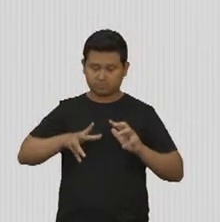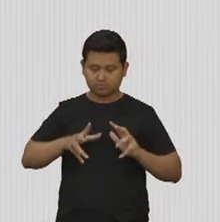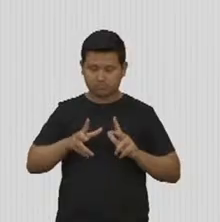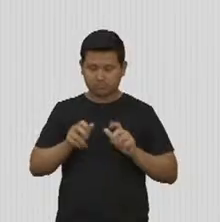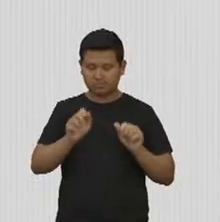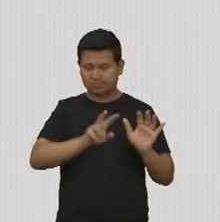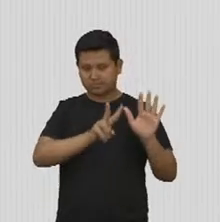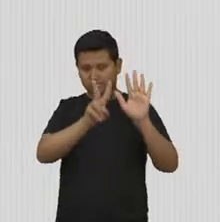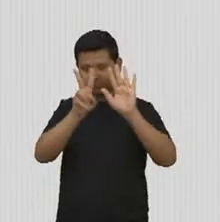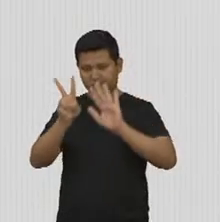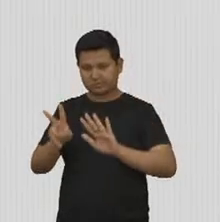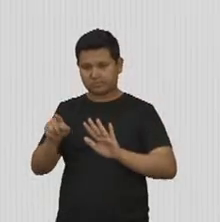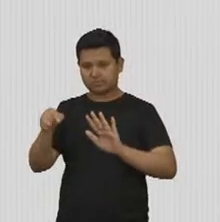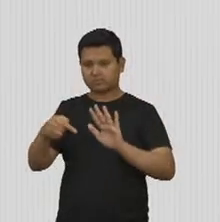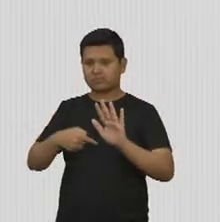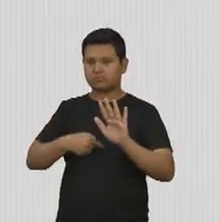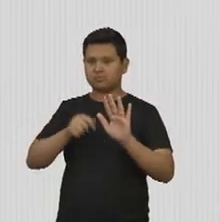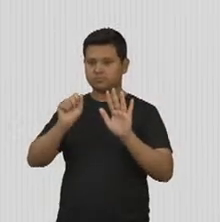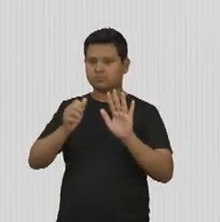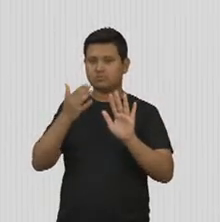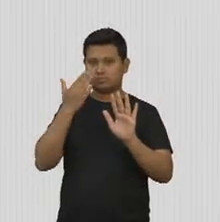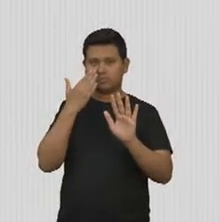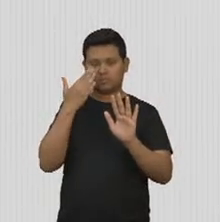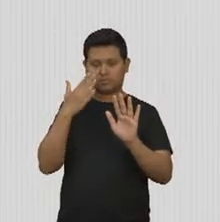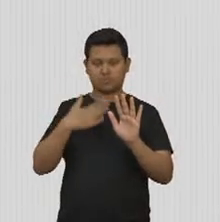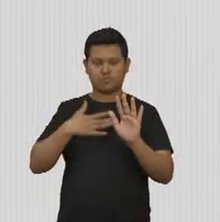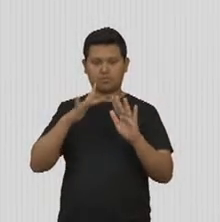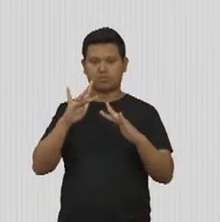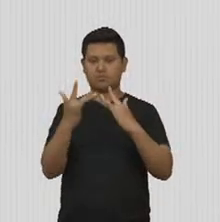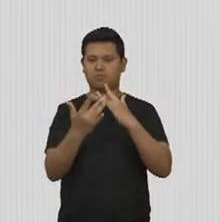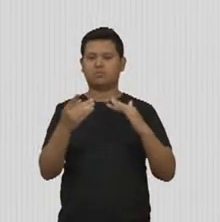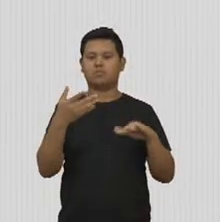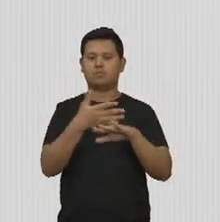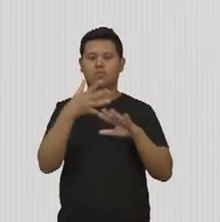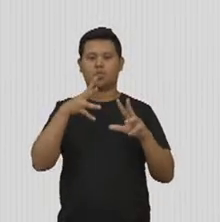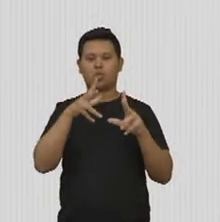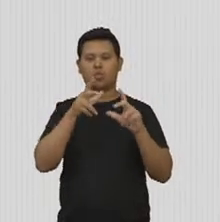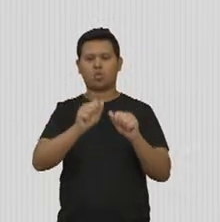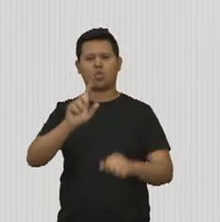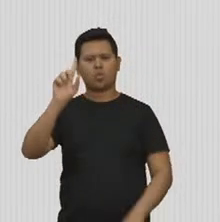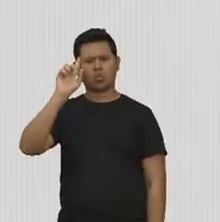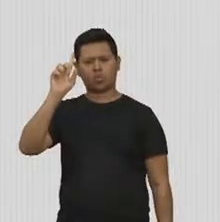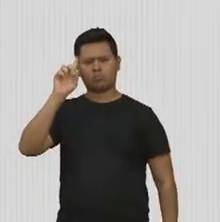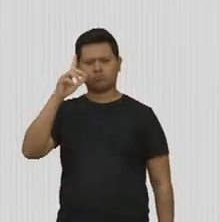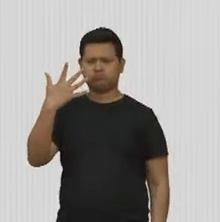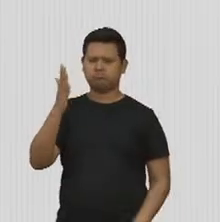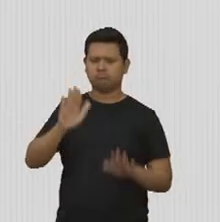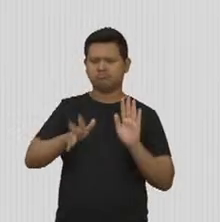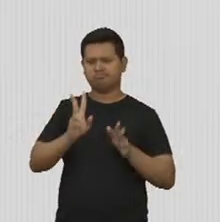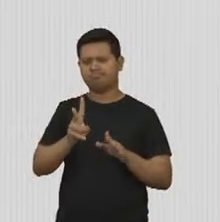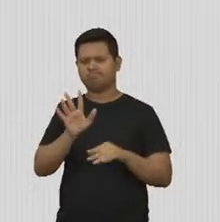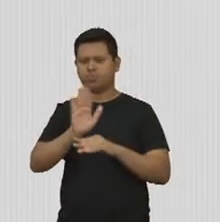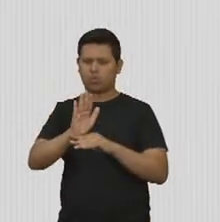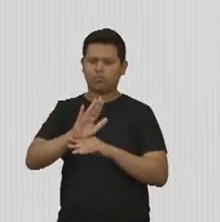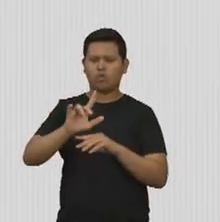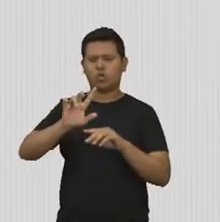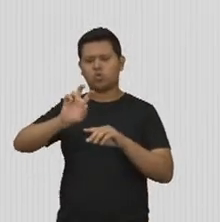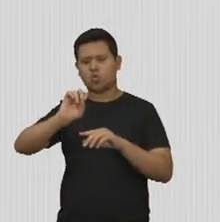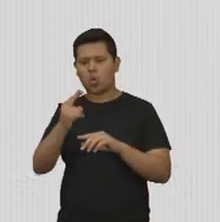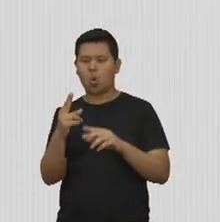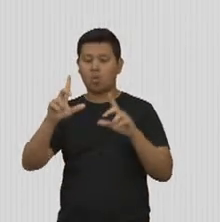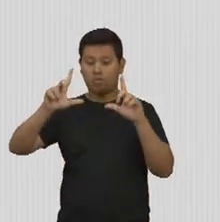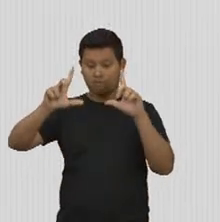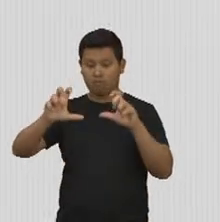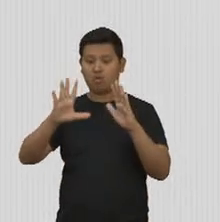ao longo da semana, é disponibilizado nas nossas redes sociais. Praticamente todos os dias a gente posta um vídeo, uma foto, fazendo a prestação